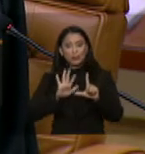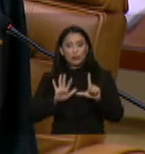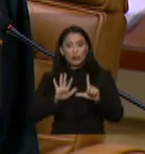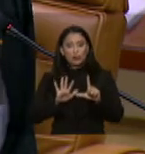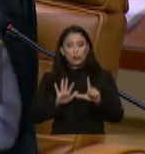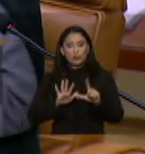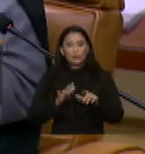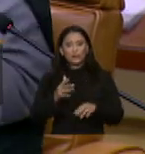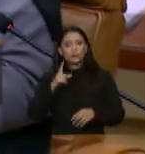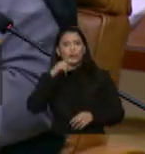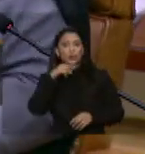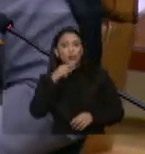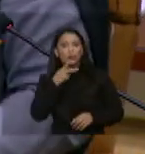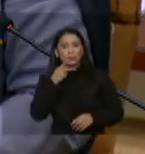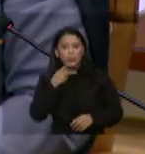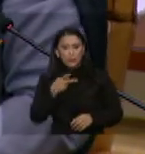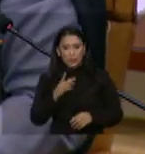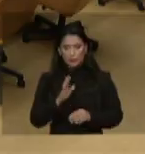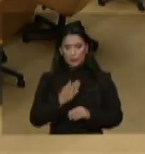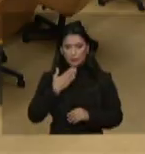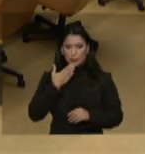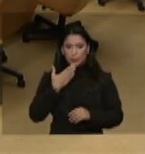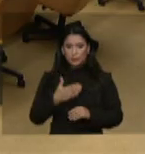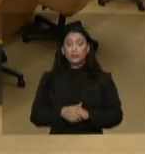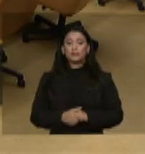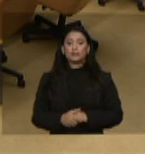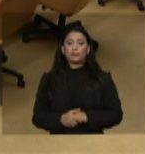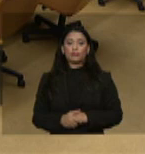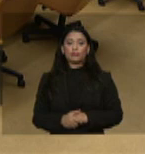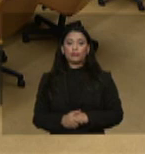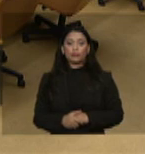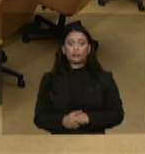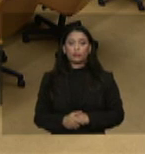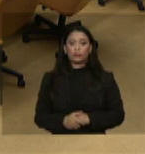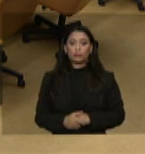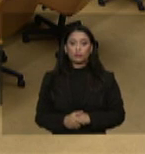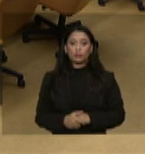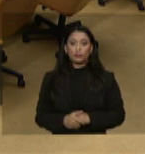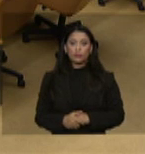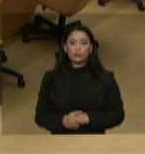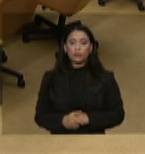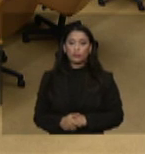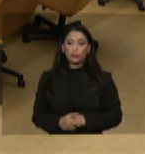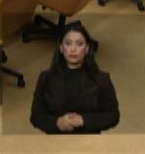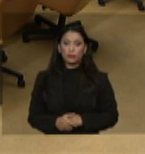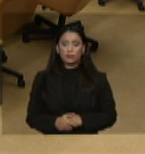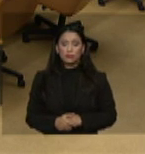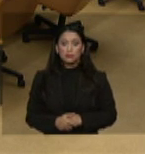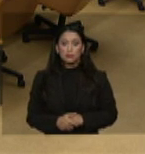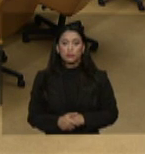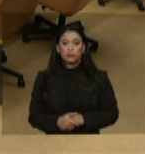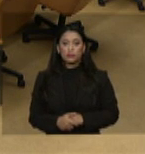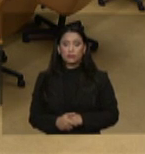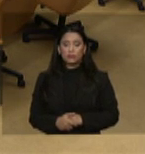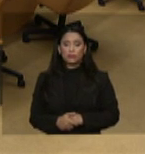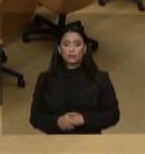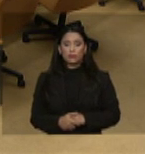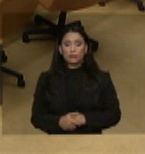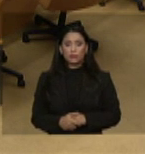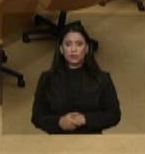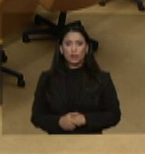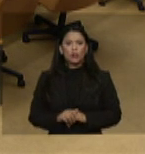por favor observação e aqui em relação inicialmente a consideração que